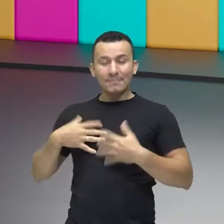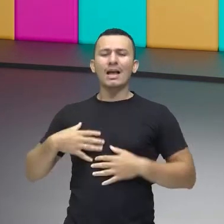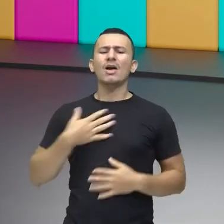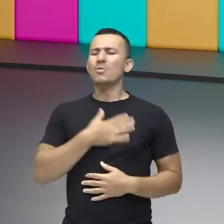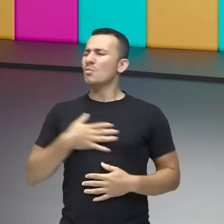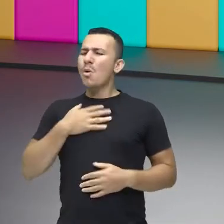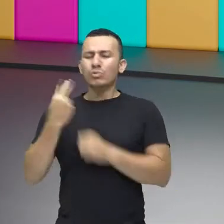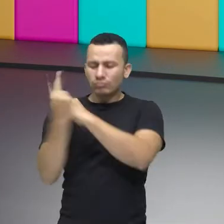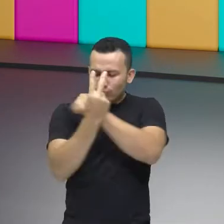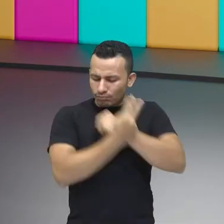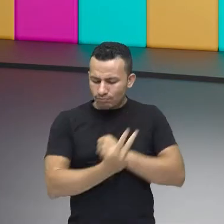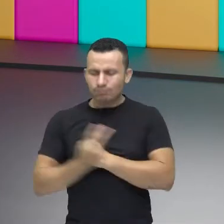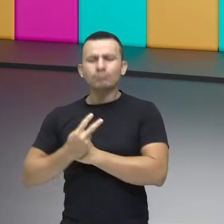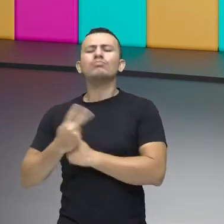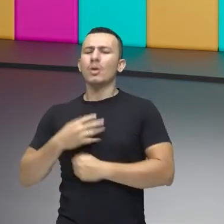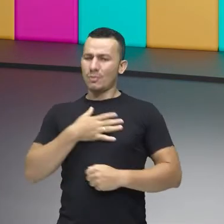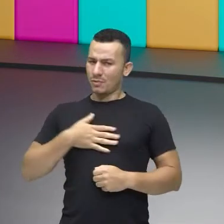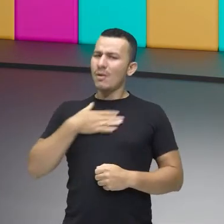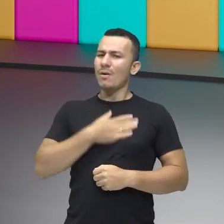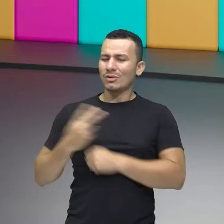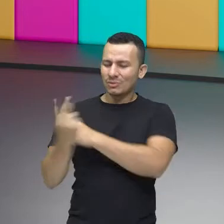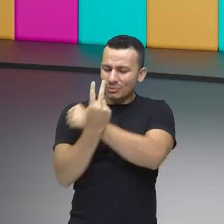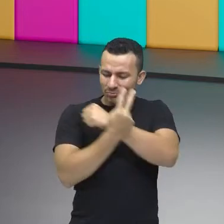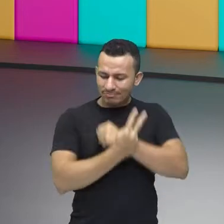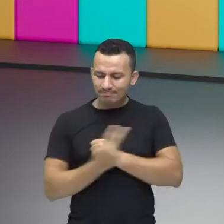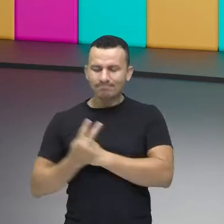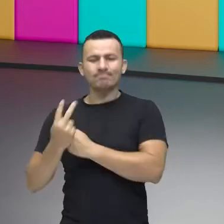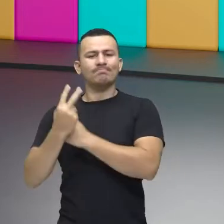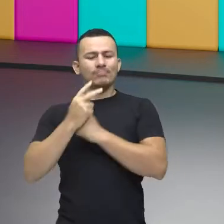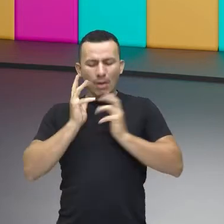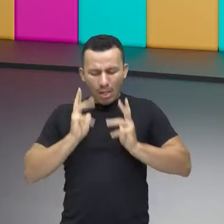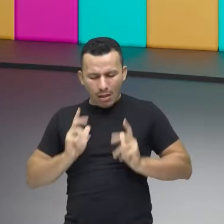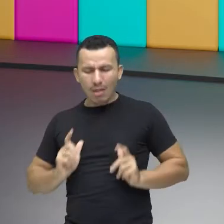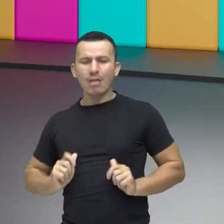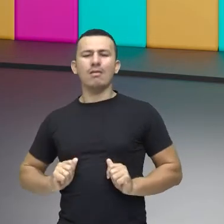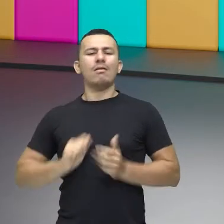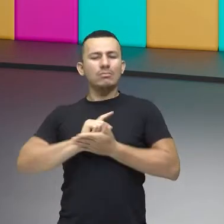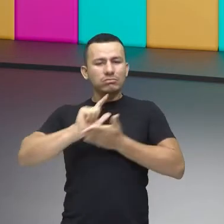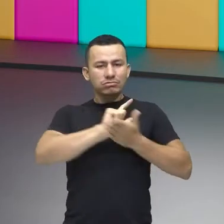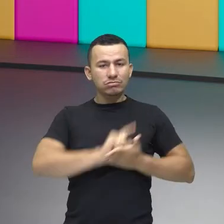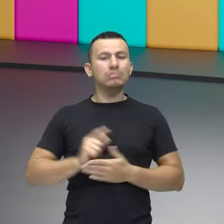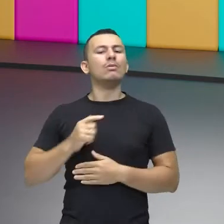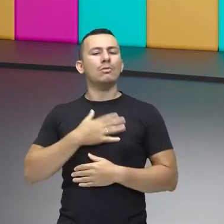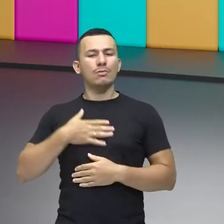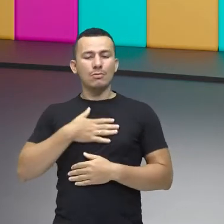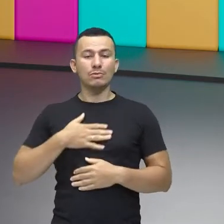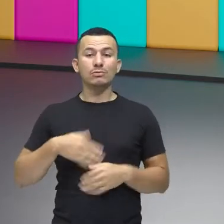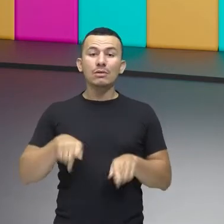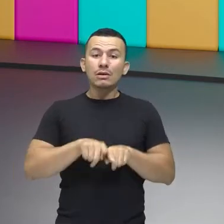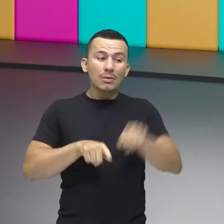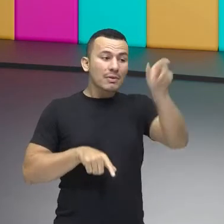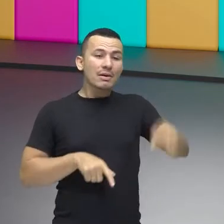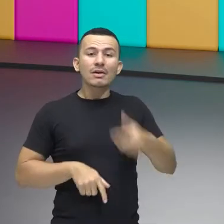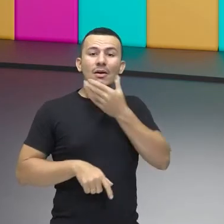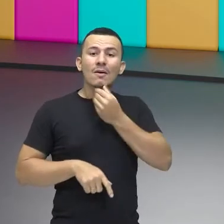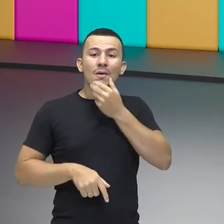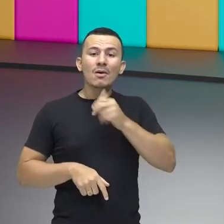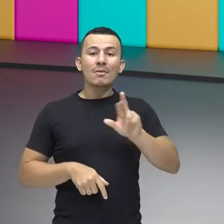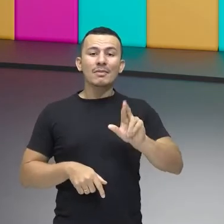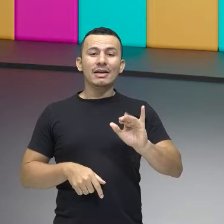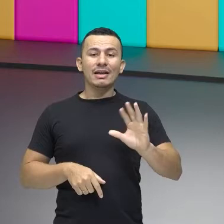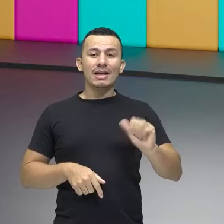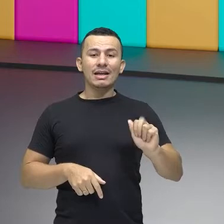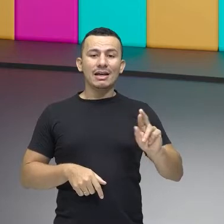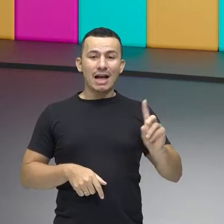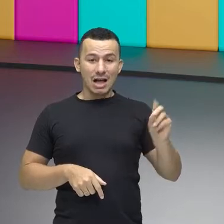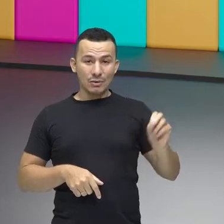que lindo, né? A gente poder ouvir isso, eu gosto de me cuidar. E aqui o Ricardo, a participação de um rapaz, o Ricardo, ele diz assim, antes